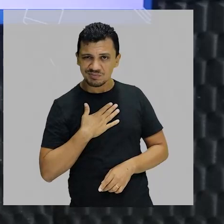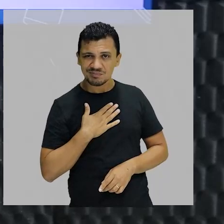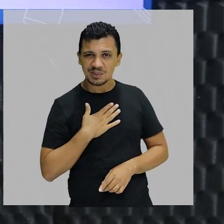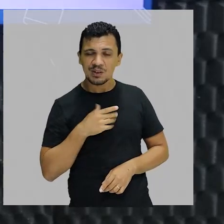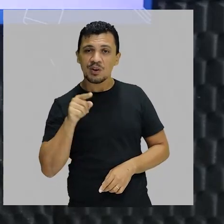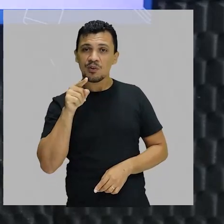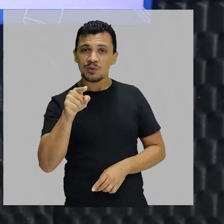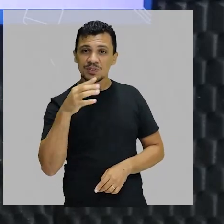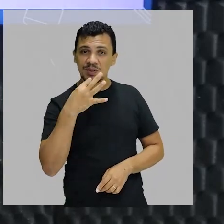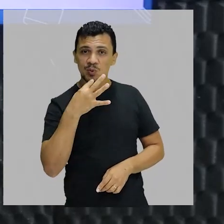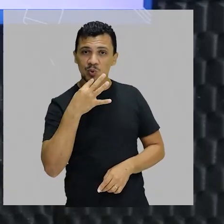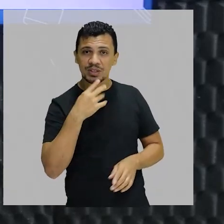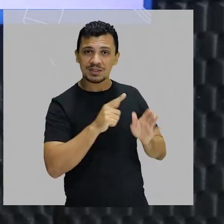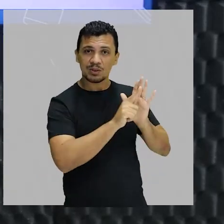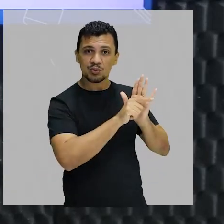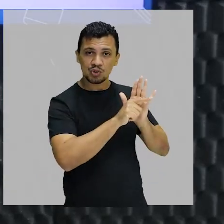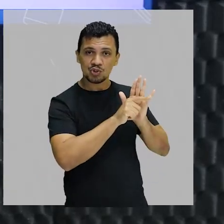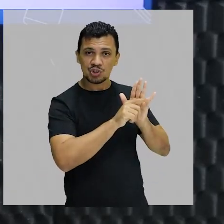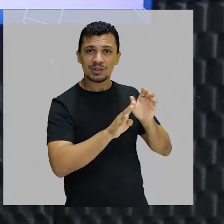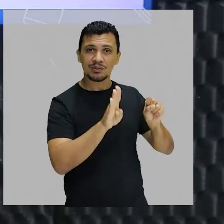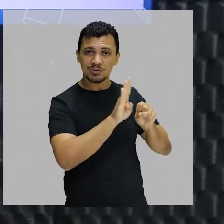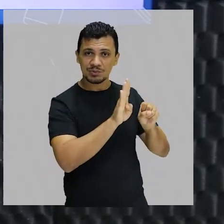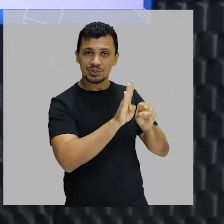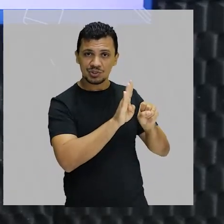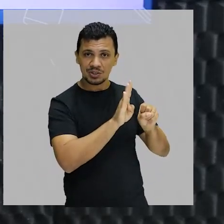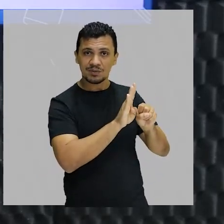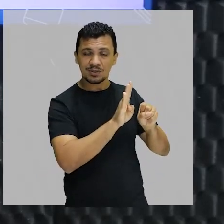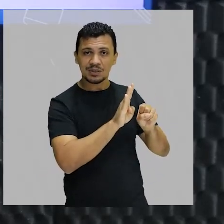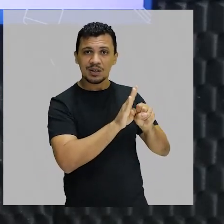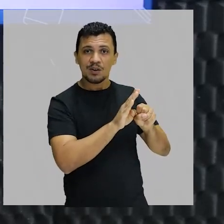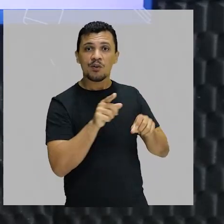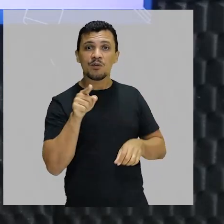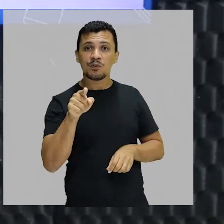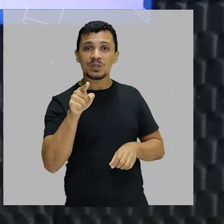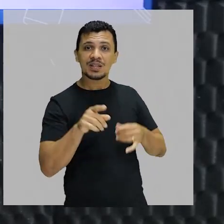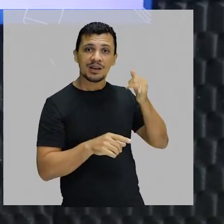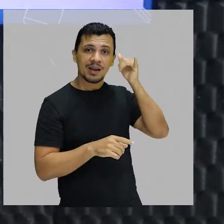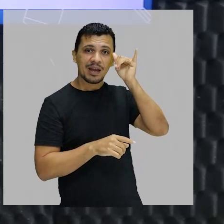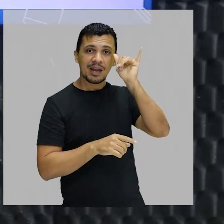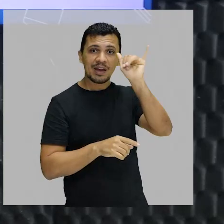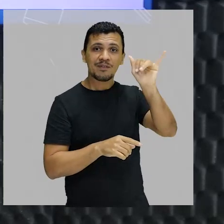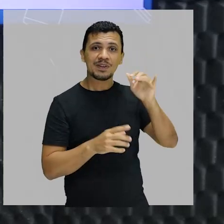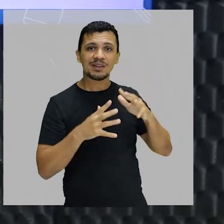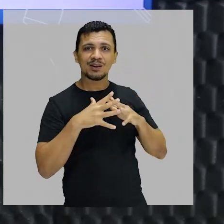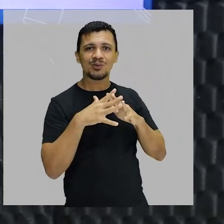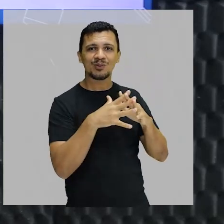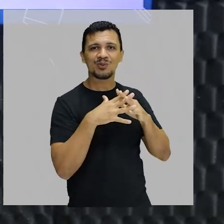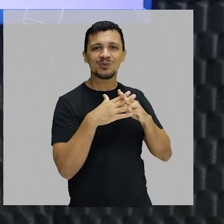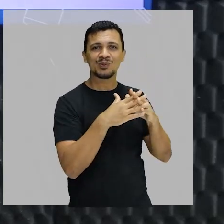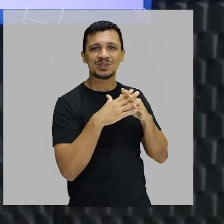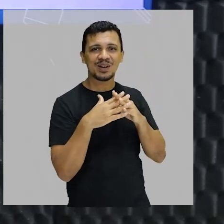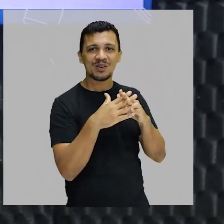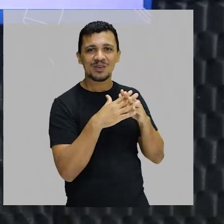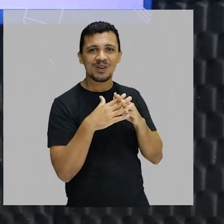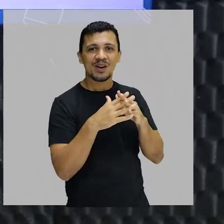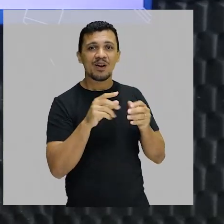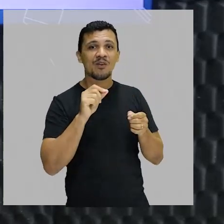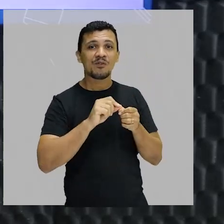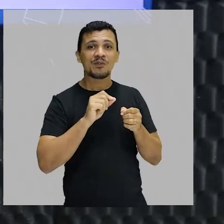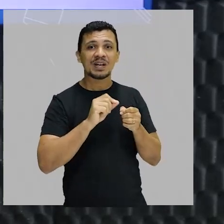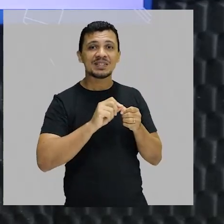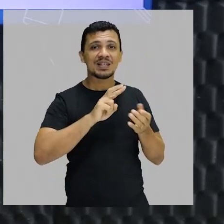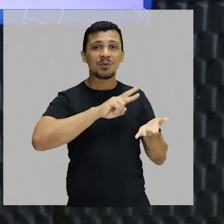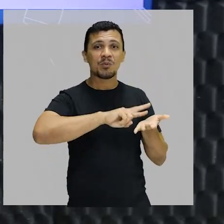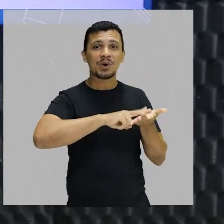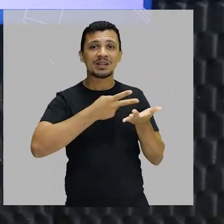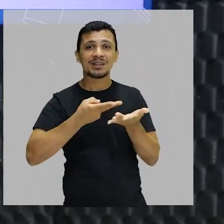você conhecendo o gênero do substantivo, você evita se confundir na hora de fazer uma